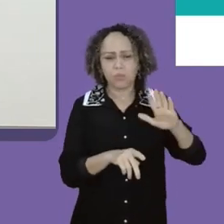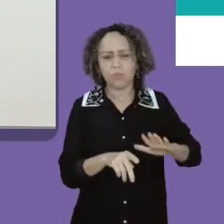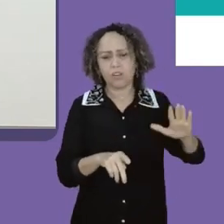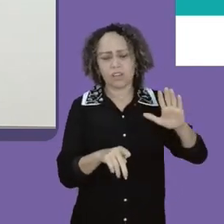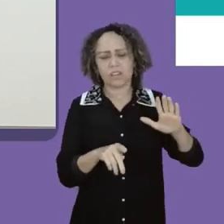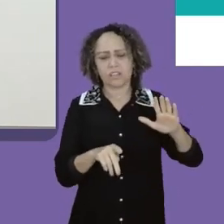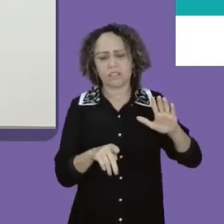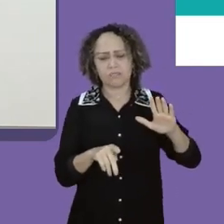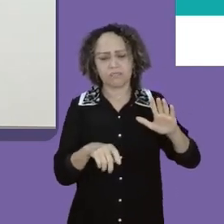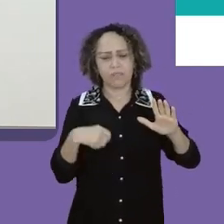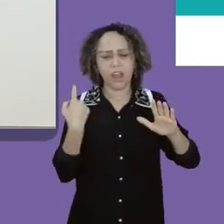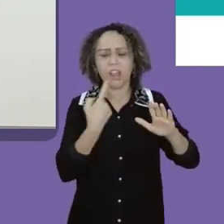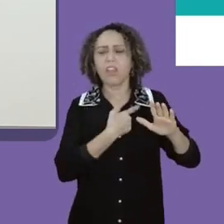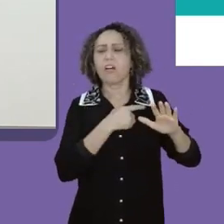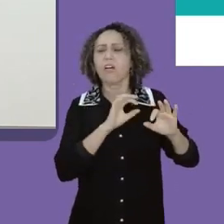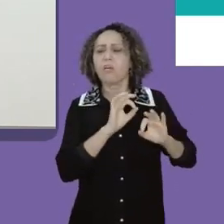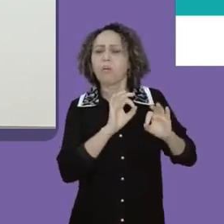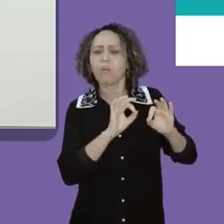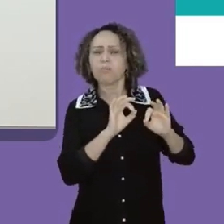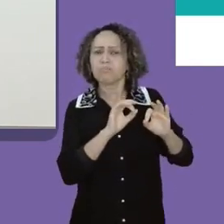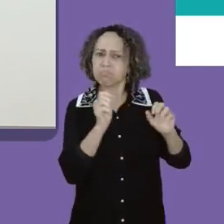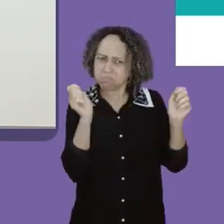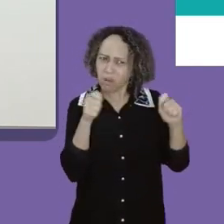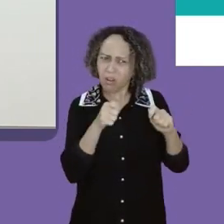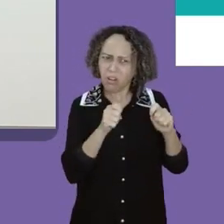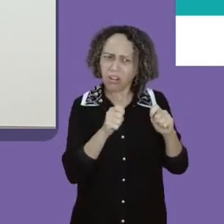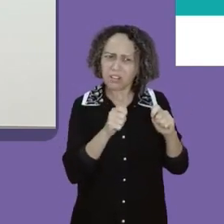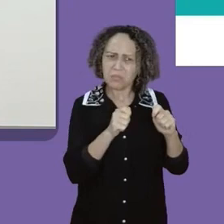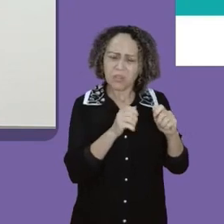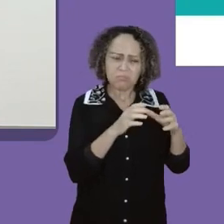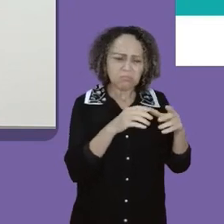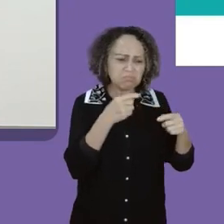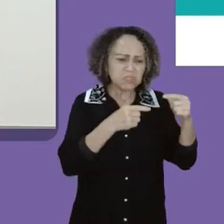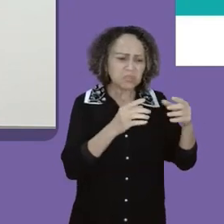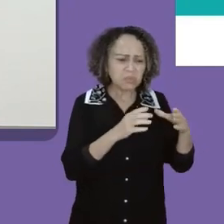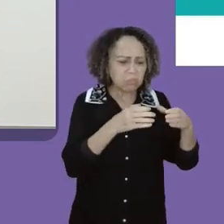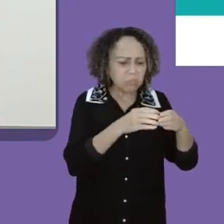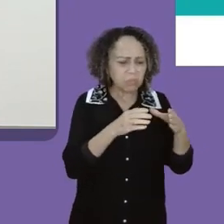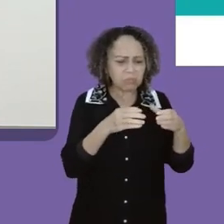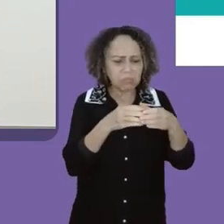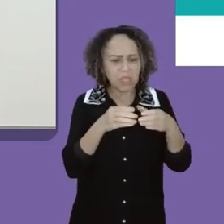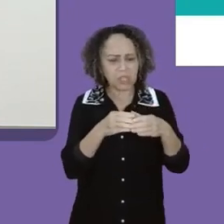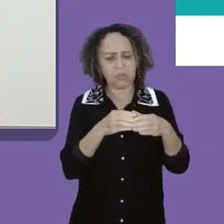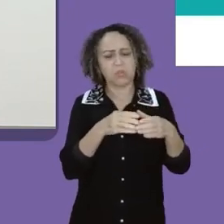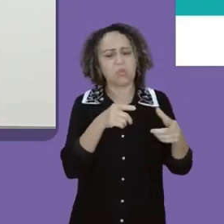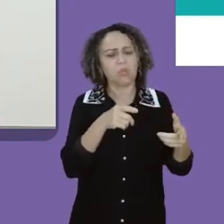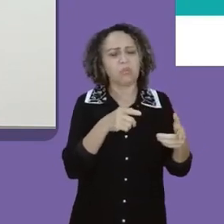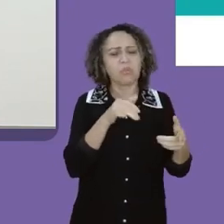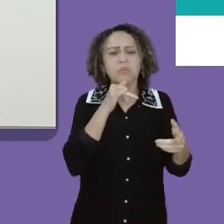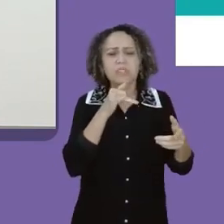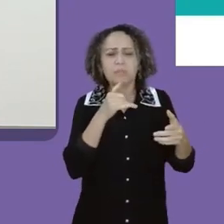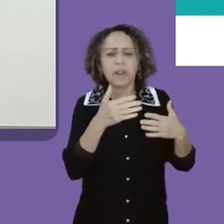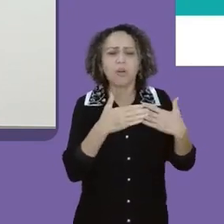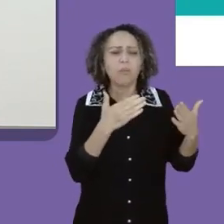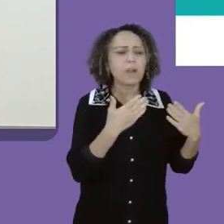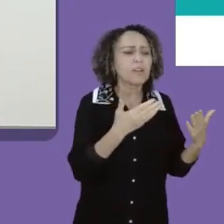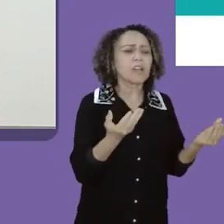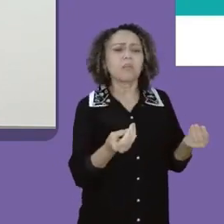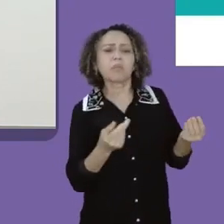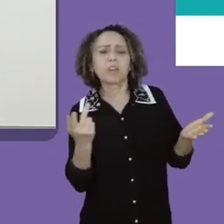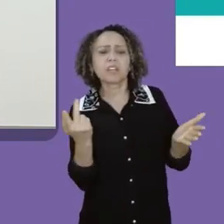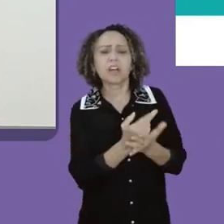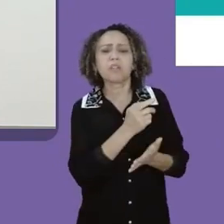Pode ser pequenos grupos de discussão, mas conversar com as pessoas sobre o que está acontecendo, porque nós não